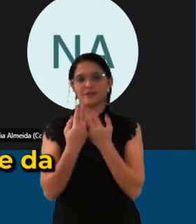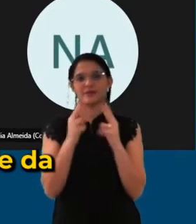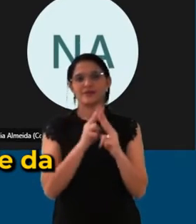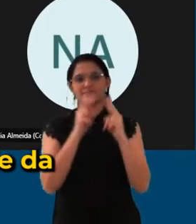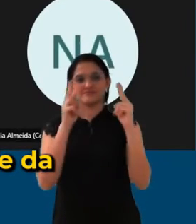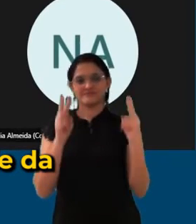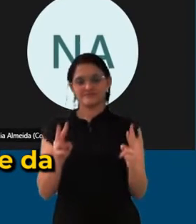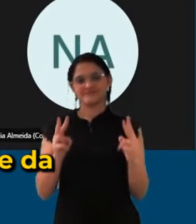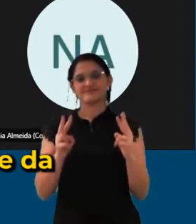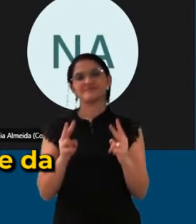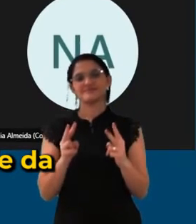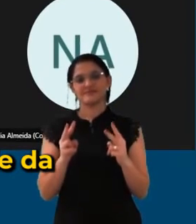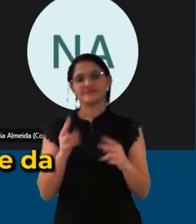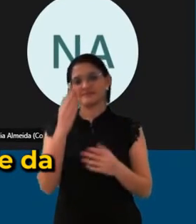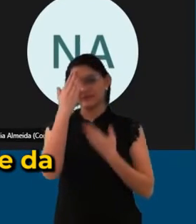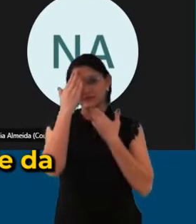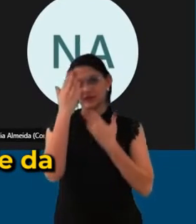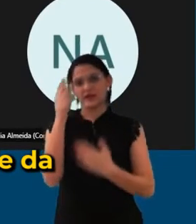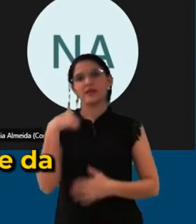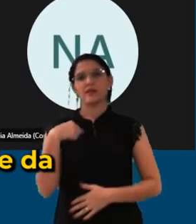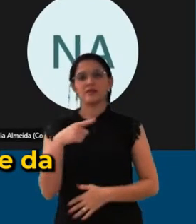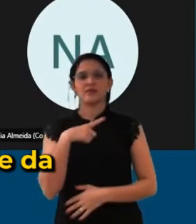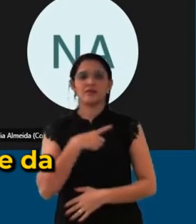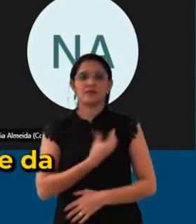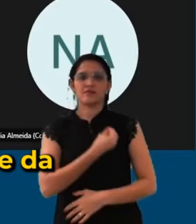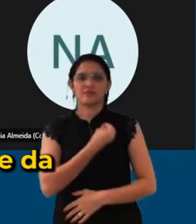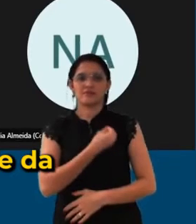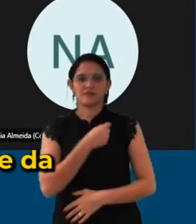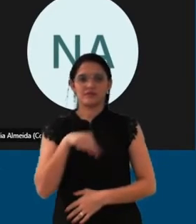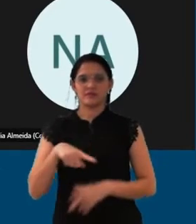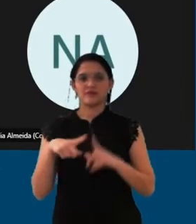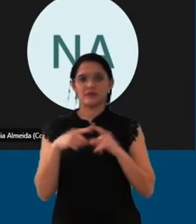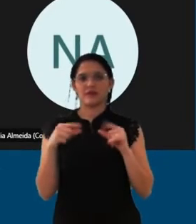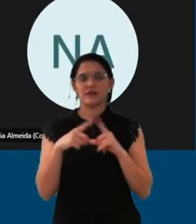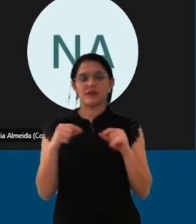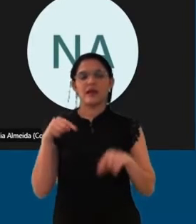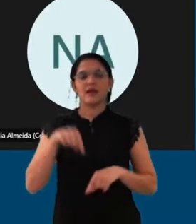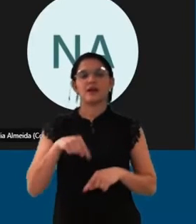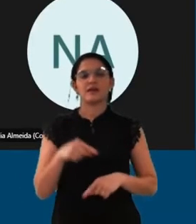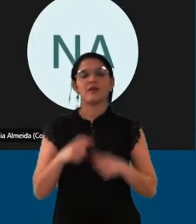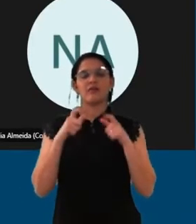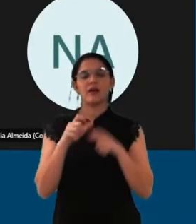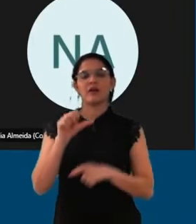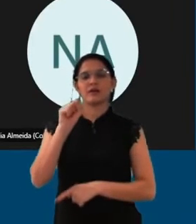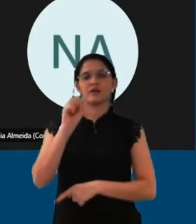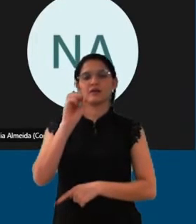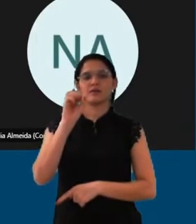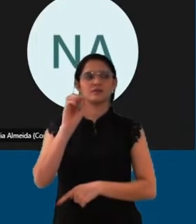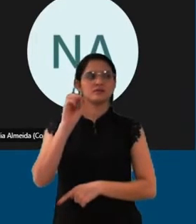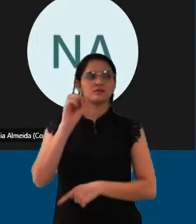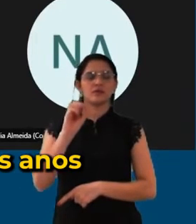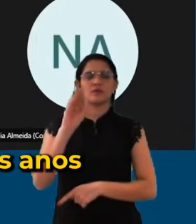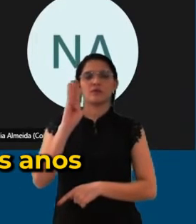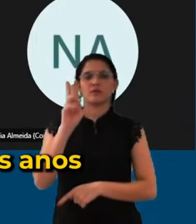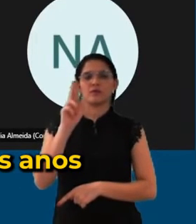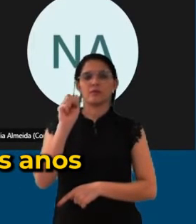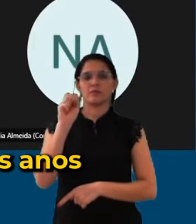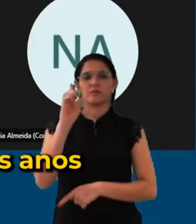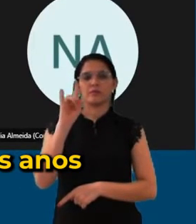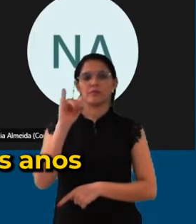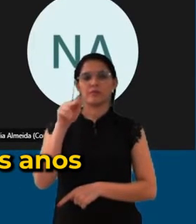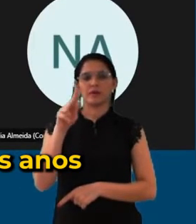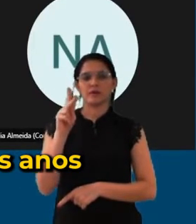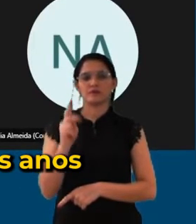né? Sim, eu estou aqui em Brasília, na unidade da Votorantim em Sobradinho, né? Essa operação de extração